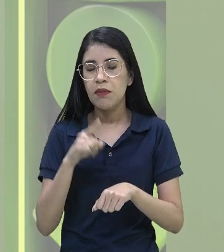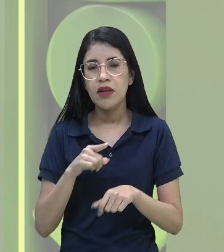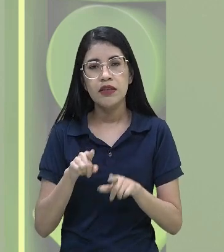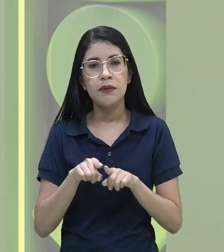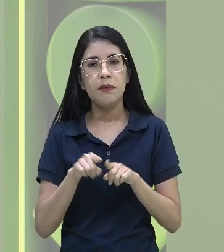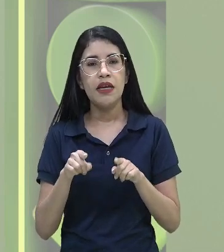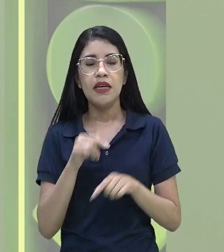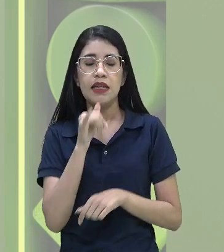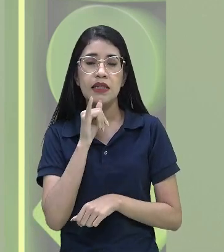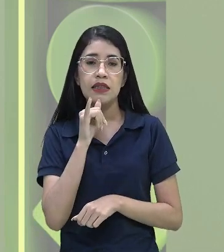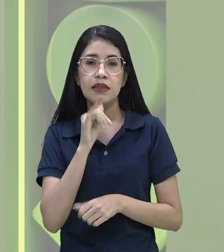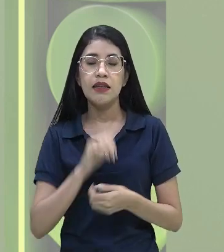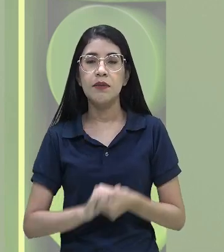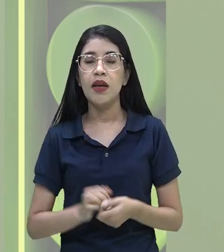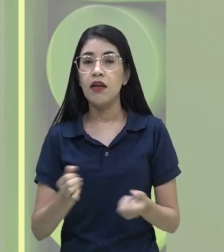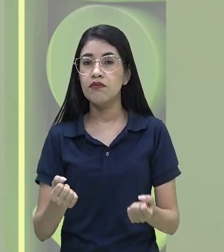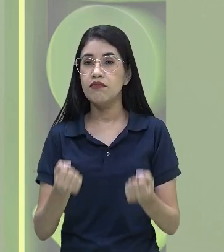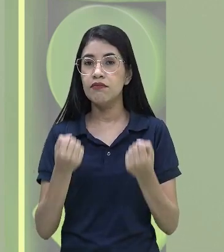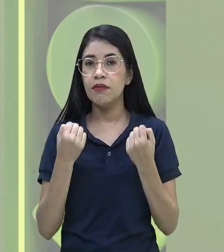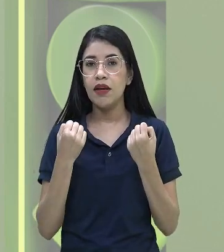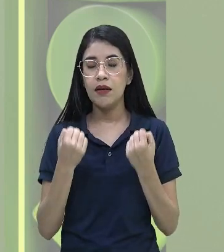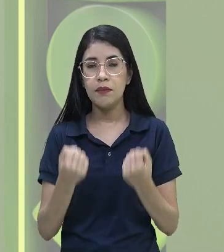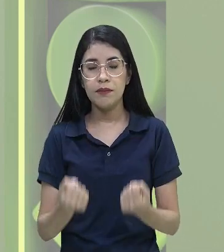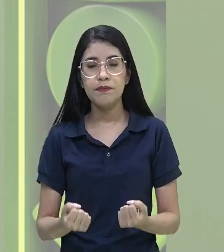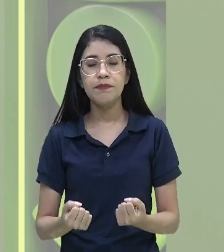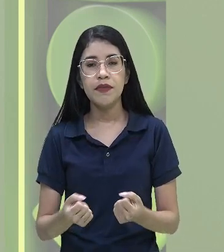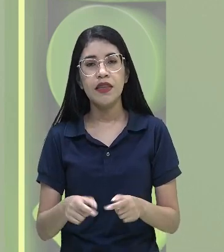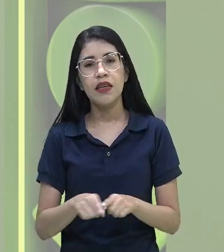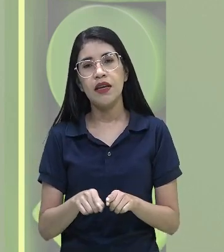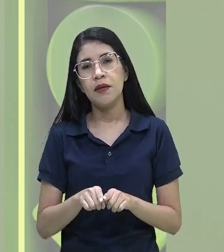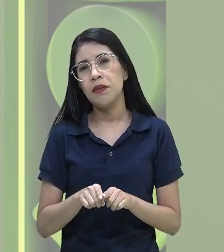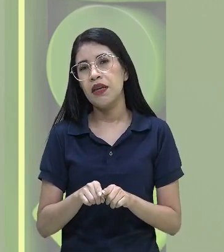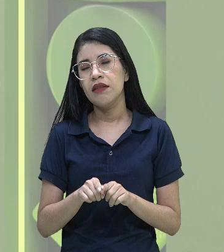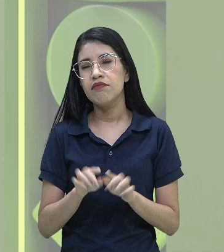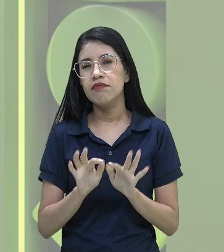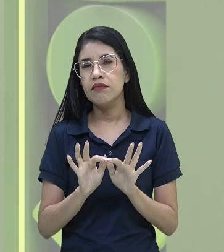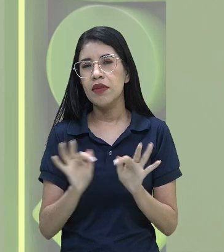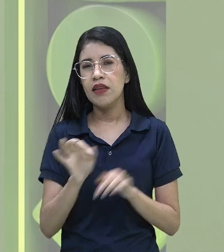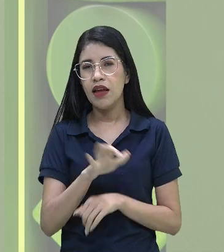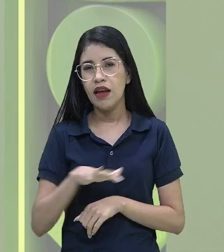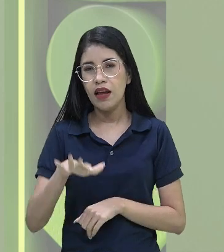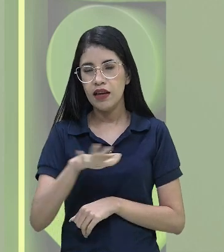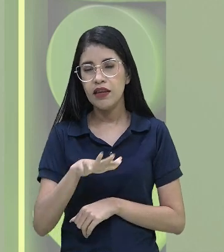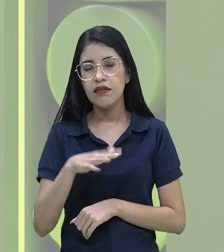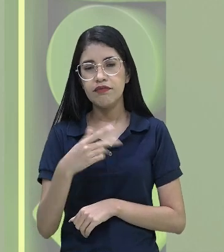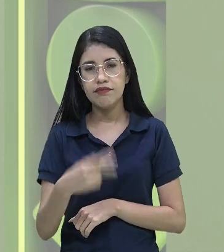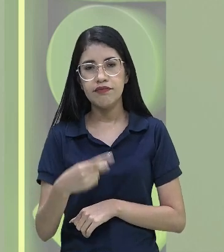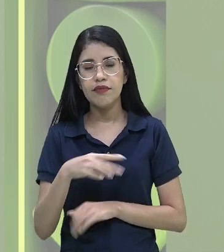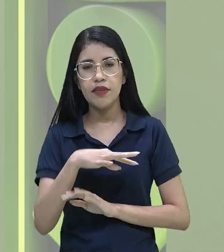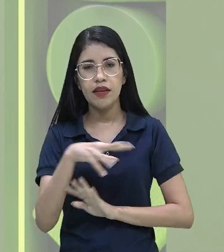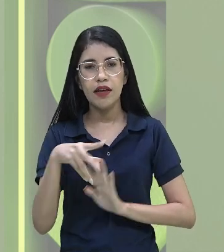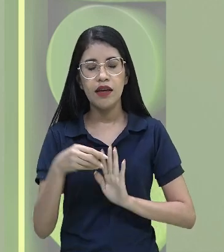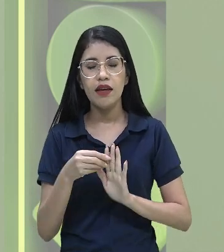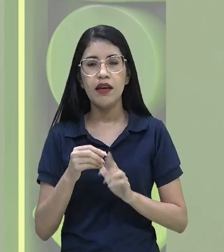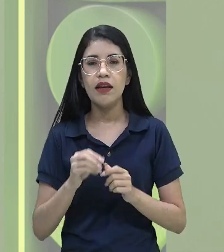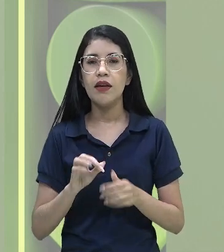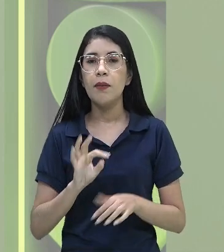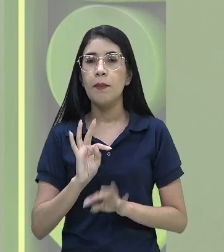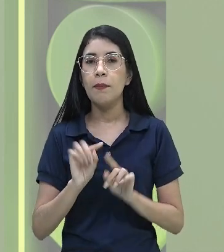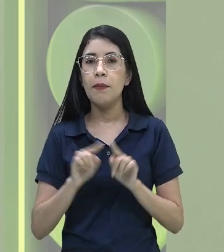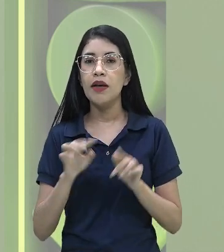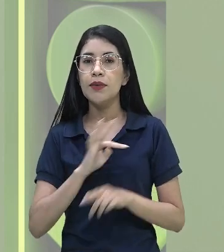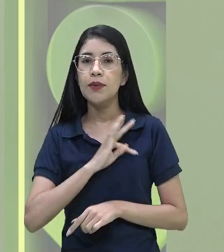exemplo, o levantar e o abaixar do nosso braço, falando de uma forma bem regional, mas de uma forma técnica, o processo